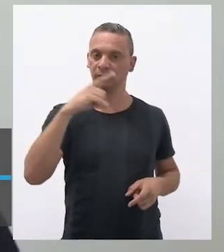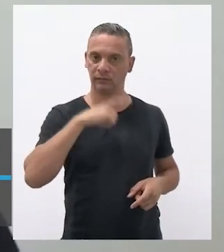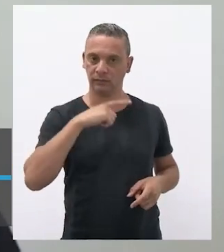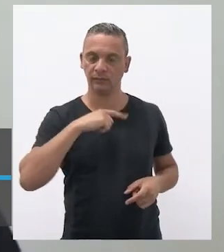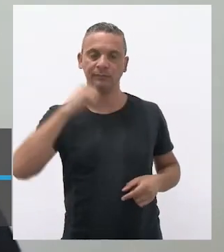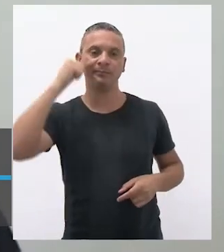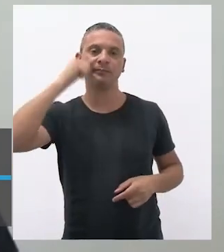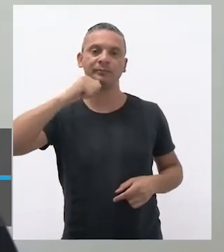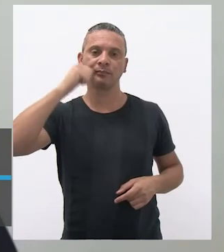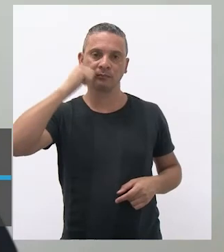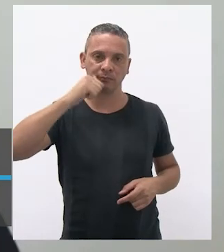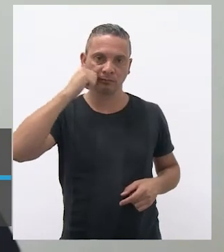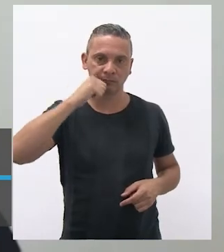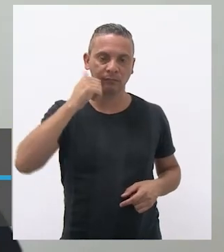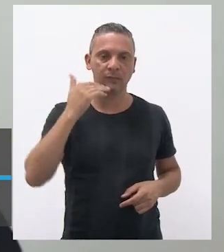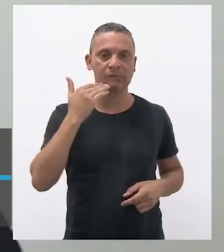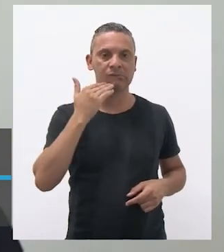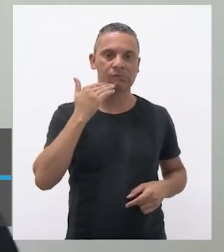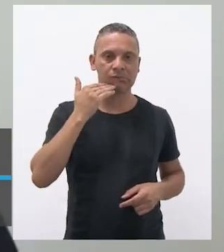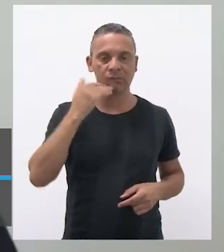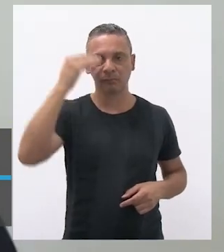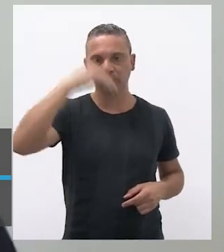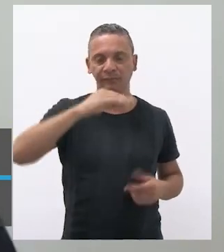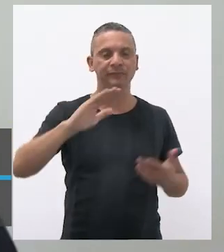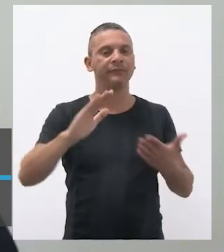essa preservação das mulheres